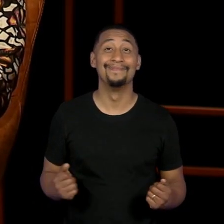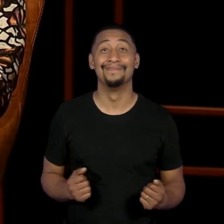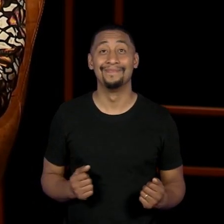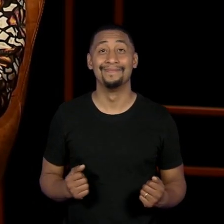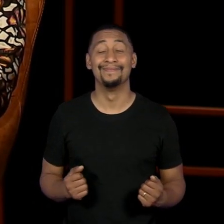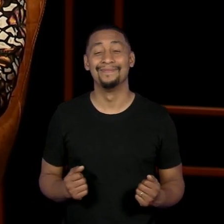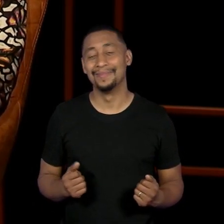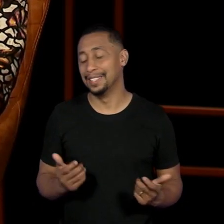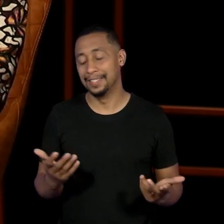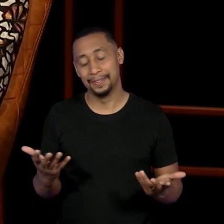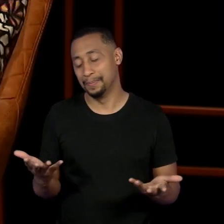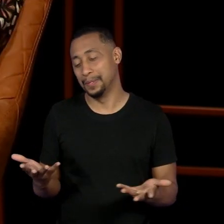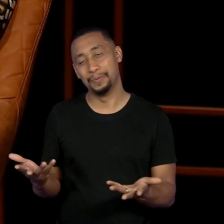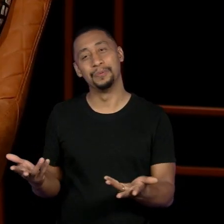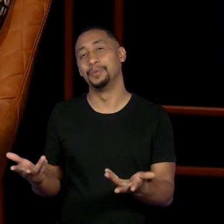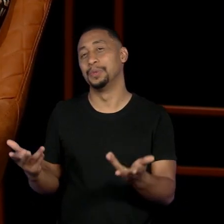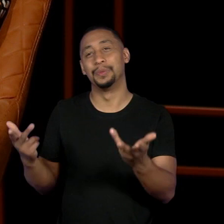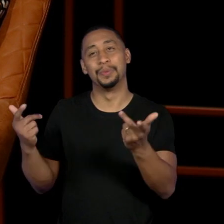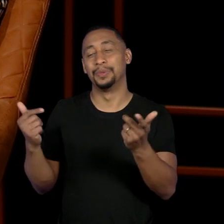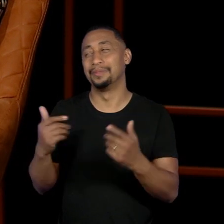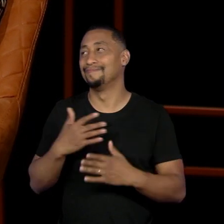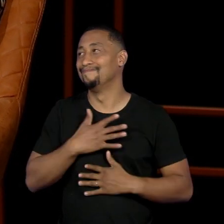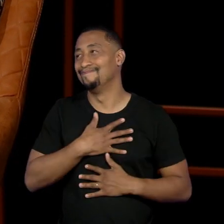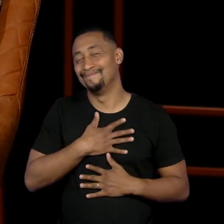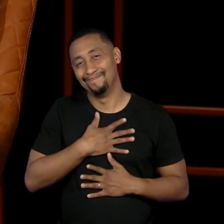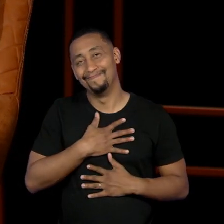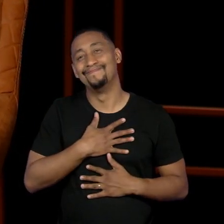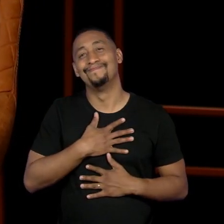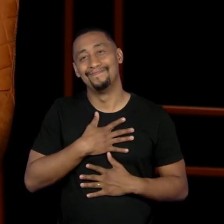absolutamente fantástico, um beijo enorme.